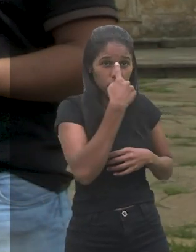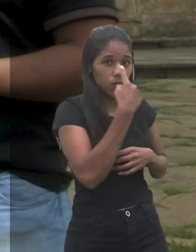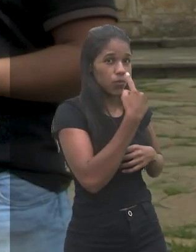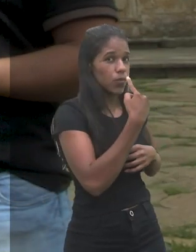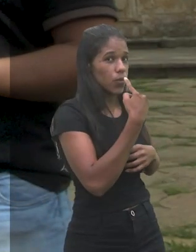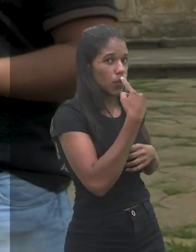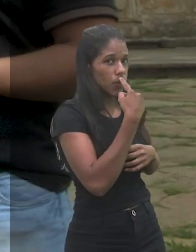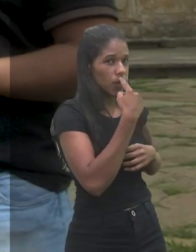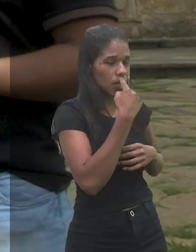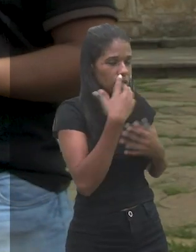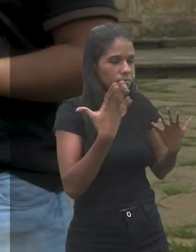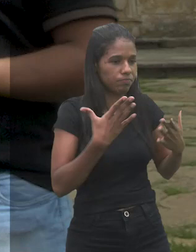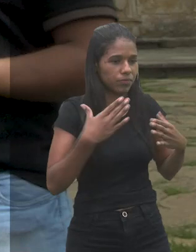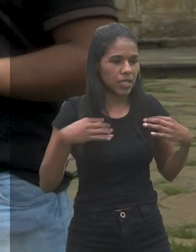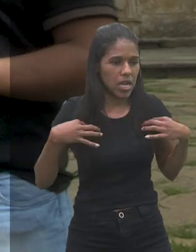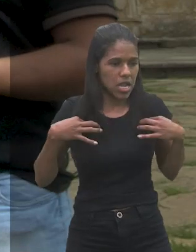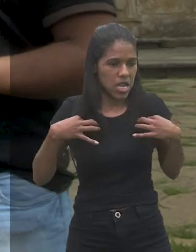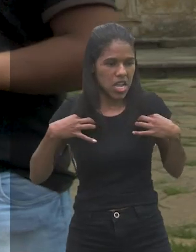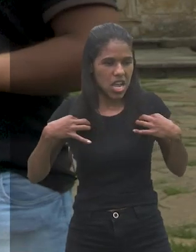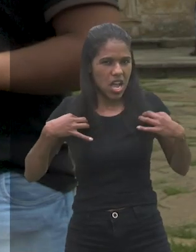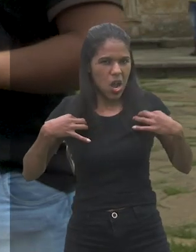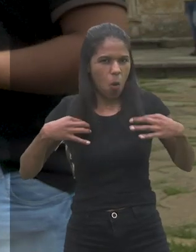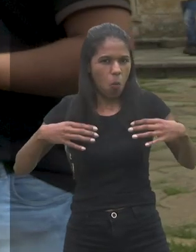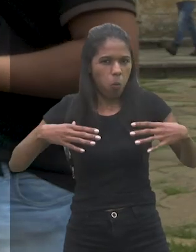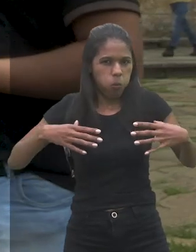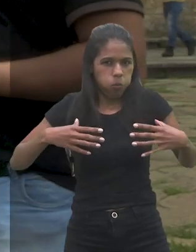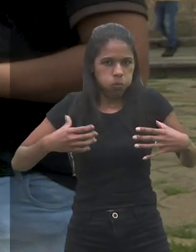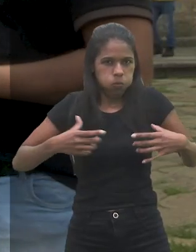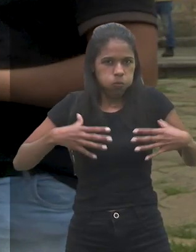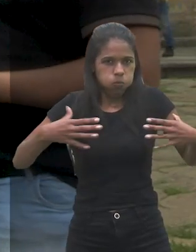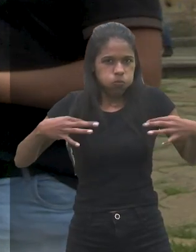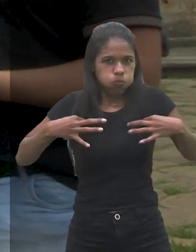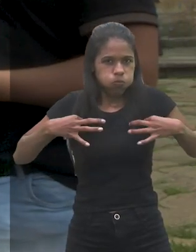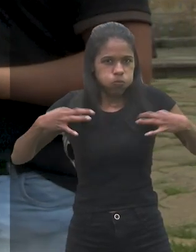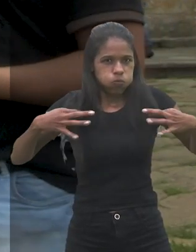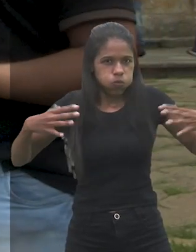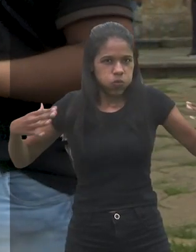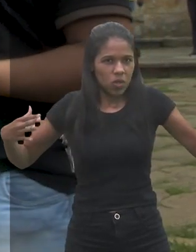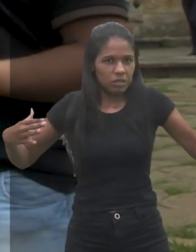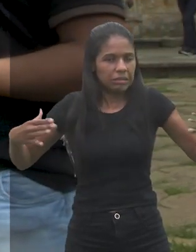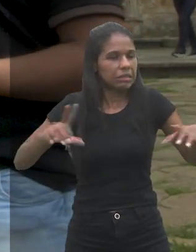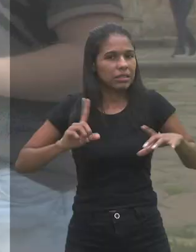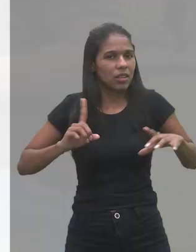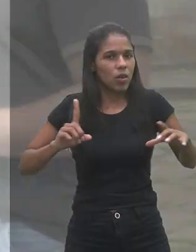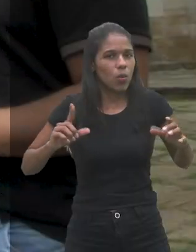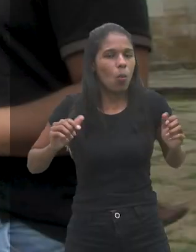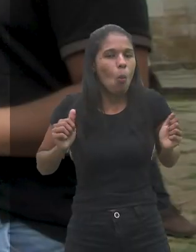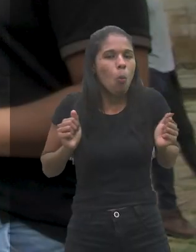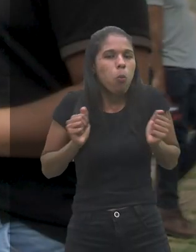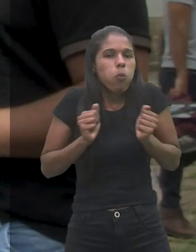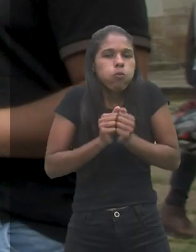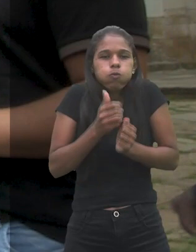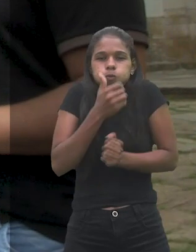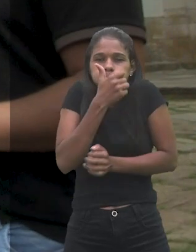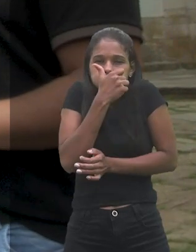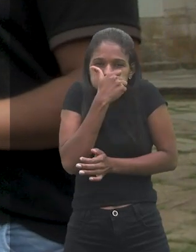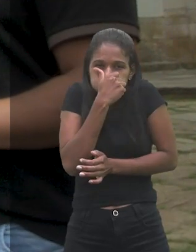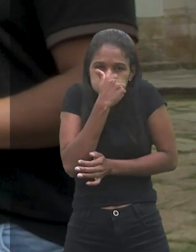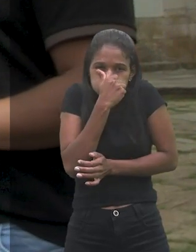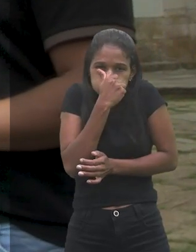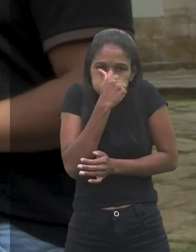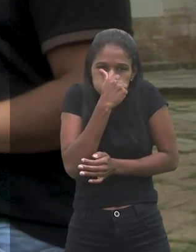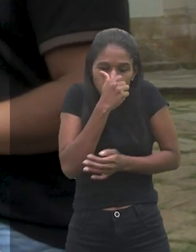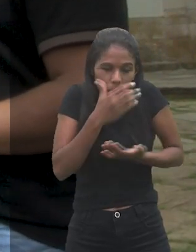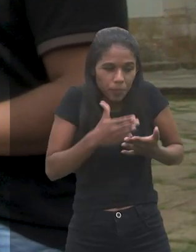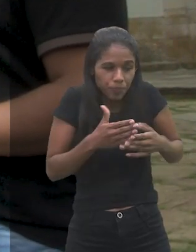era larga, pôs a roupa bem fininha. E o saião, que era lá para baixo, mais curtinho. E ele, no entalhamento na